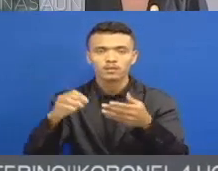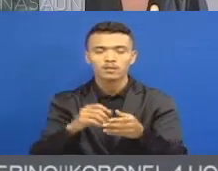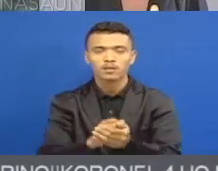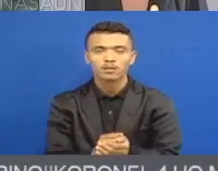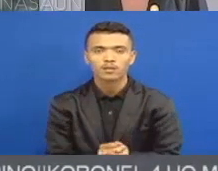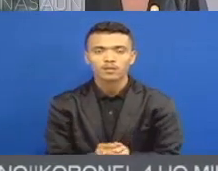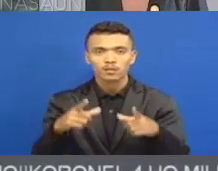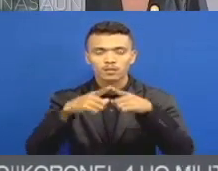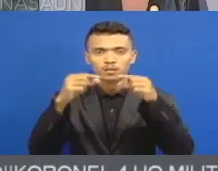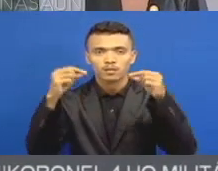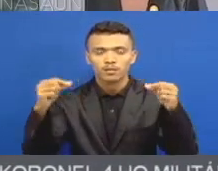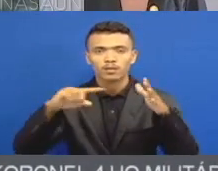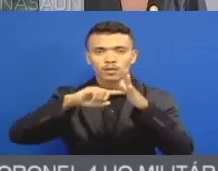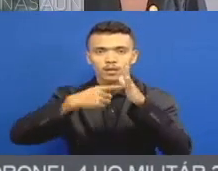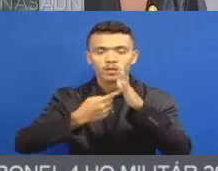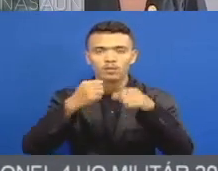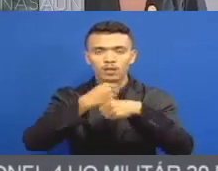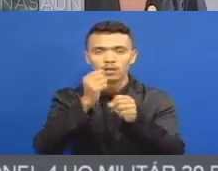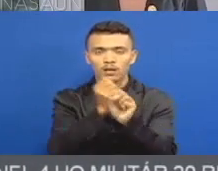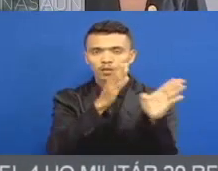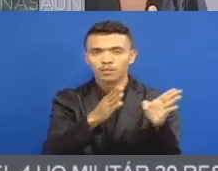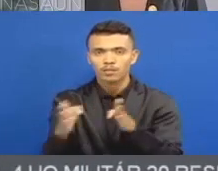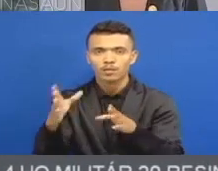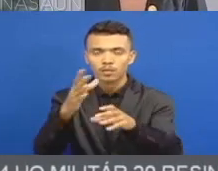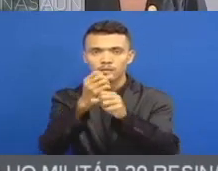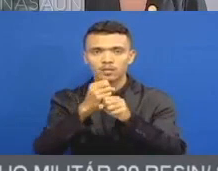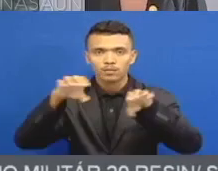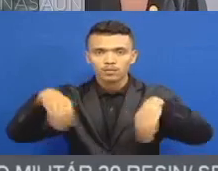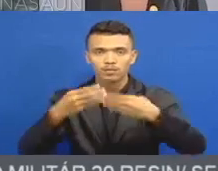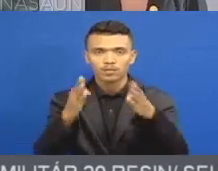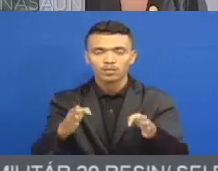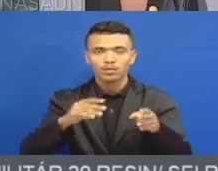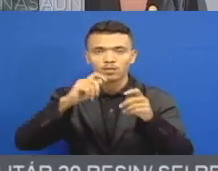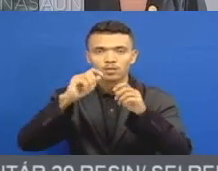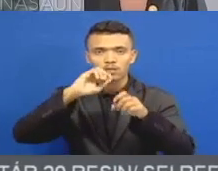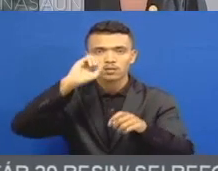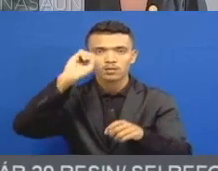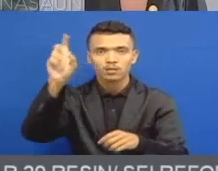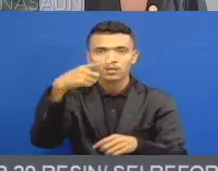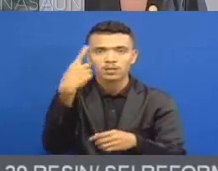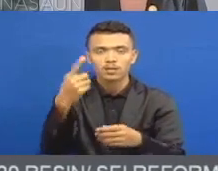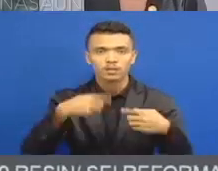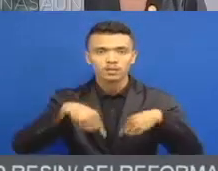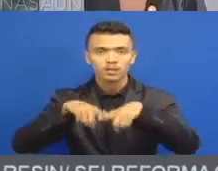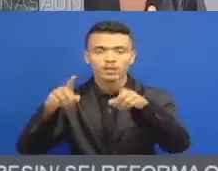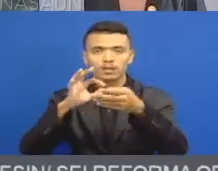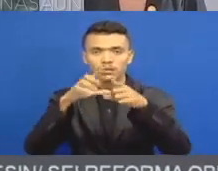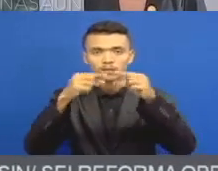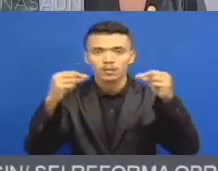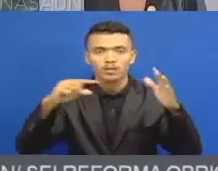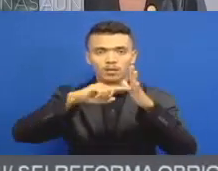Estagiário Técnico do Japão, Rahu Halo Preparativo Atusimu Trabalhador Sanulur Senida, Nebese Iba Japão, Rudi Rahu Tuir